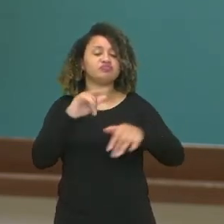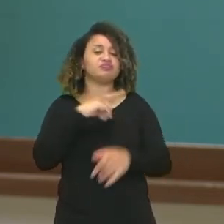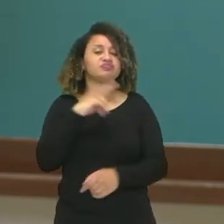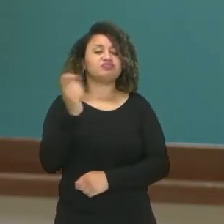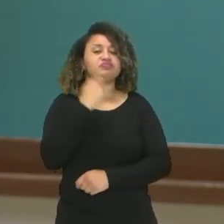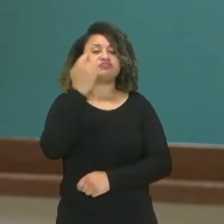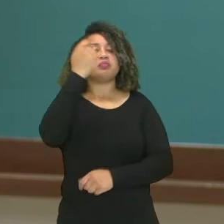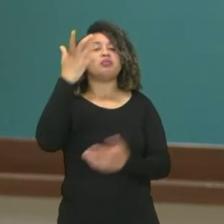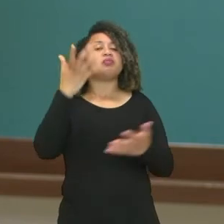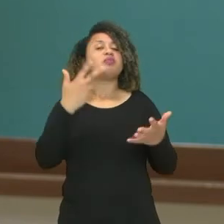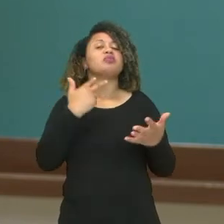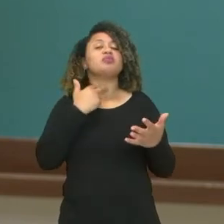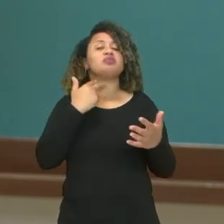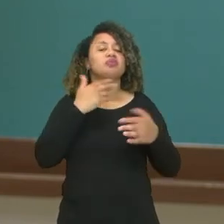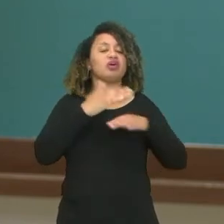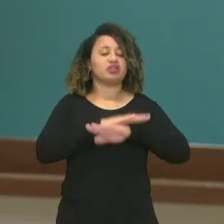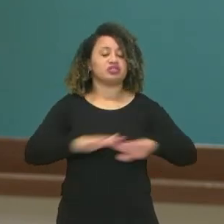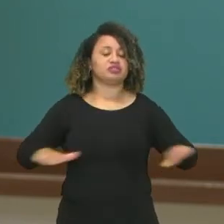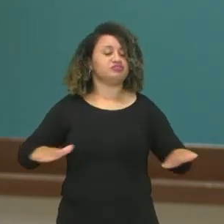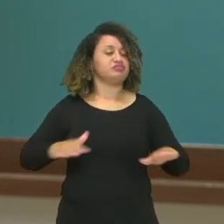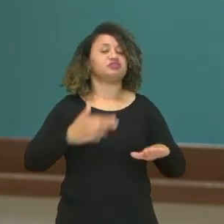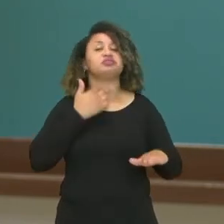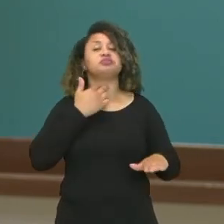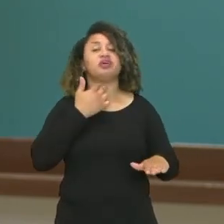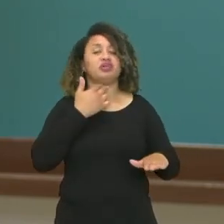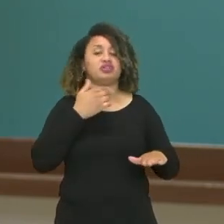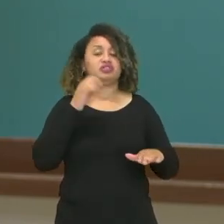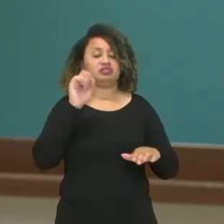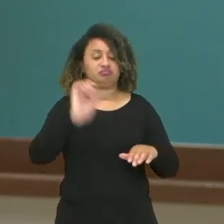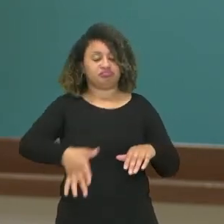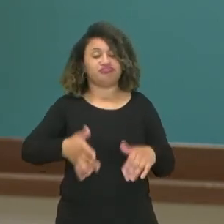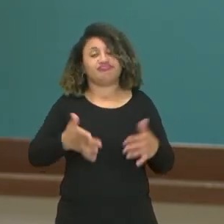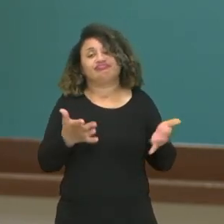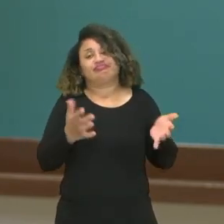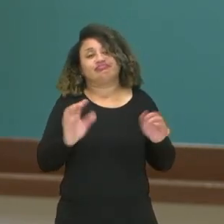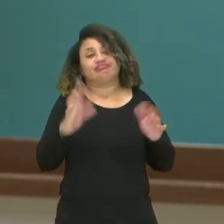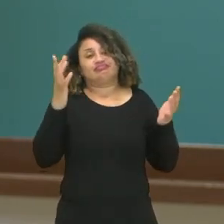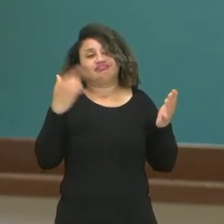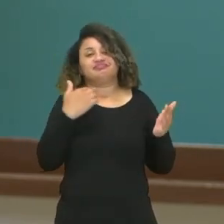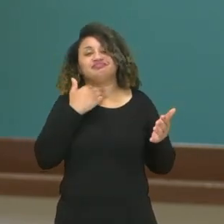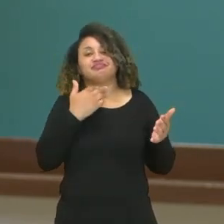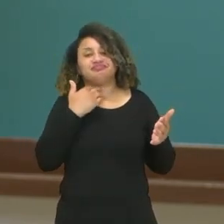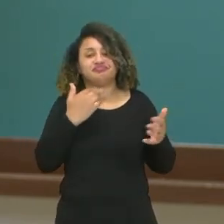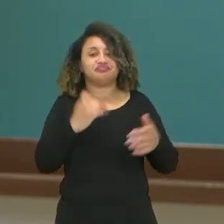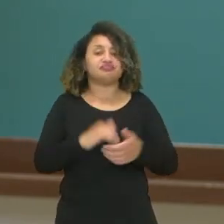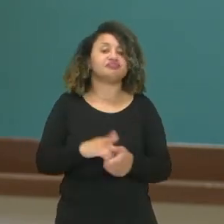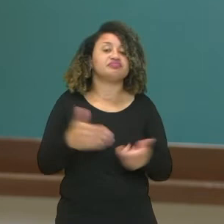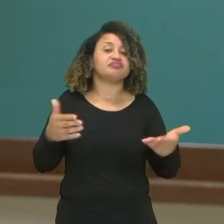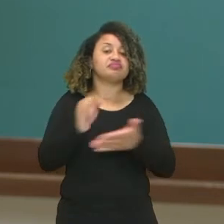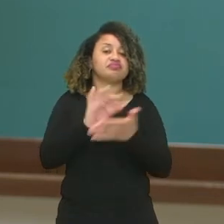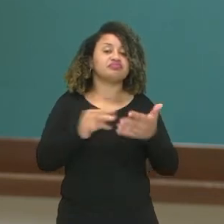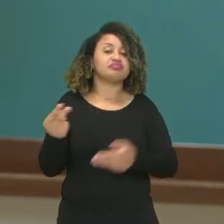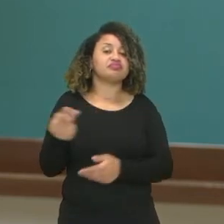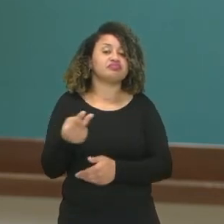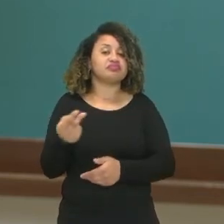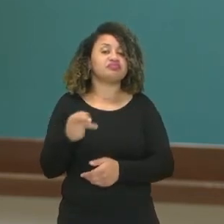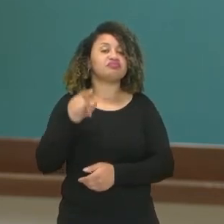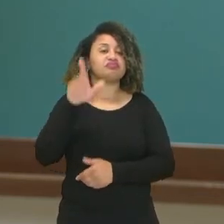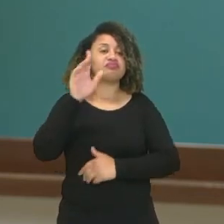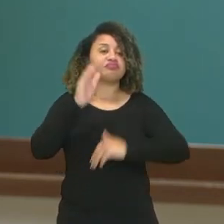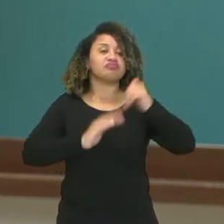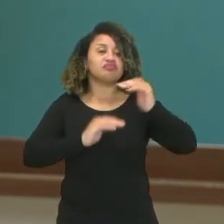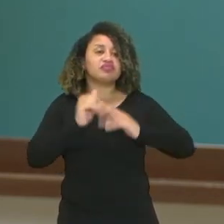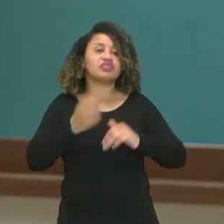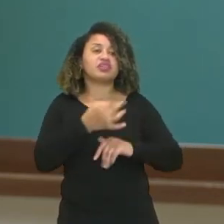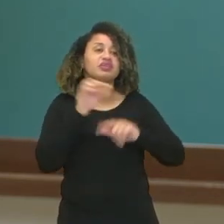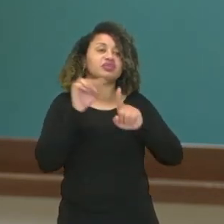não encoste no chão, tá? E a gente chega no nosso segundo exercício. Você já praticou algum